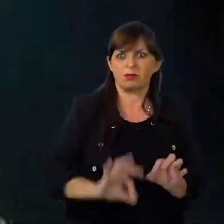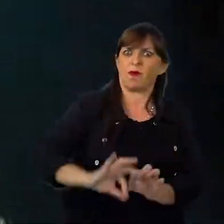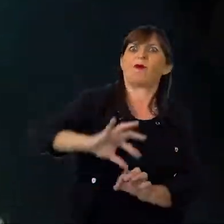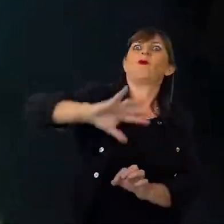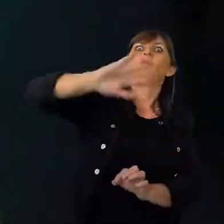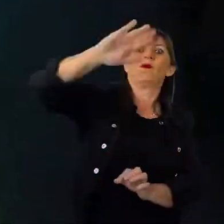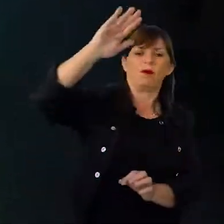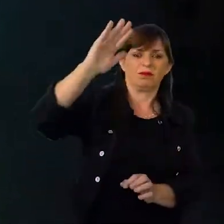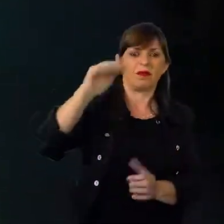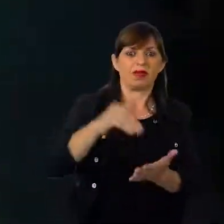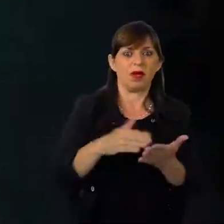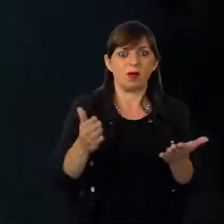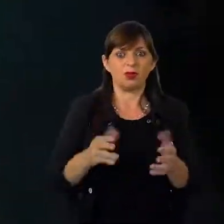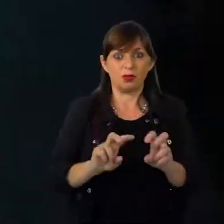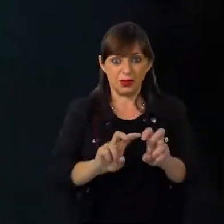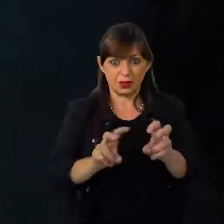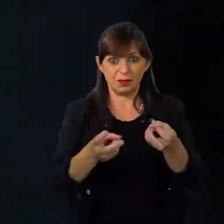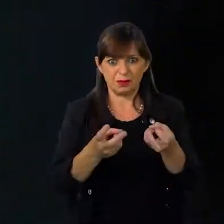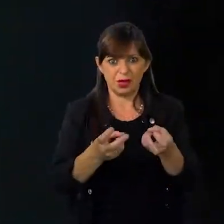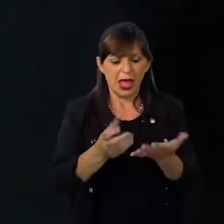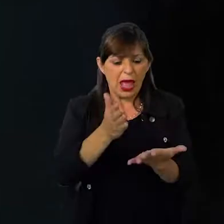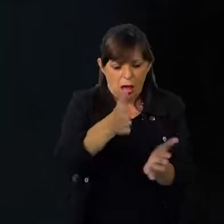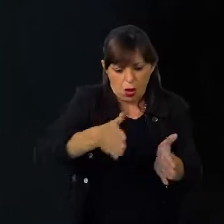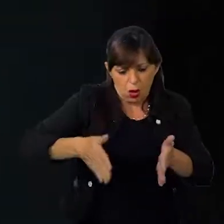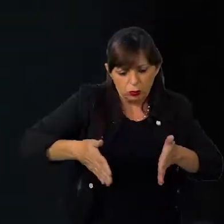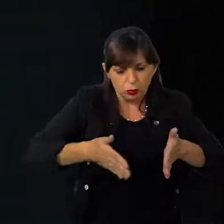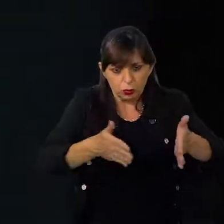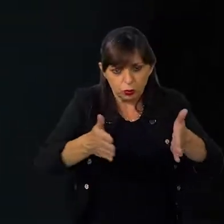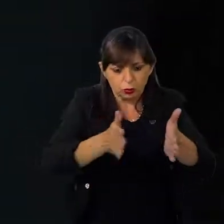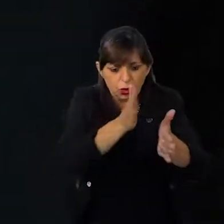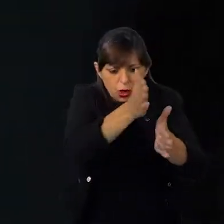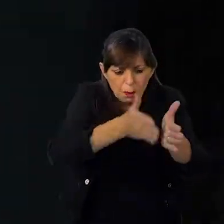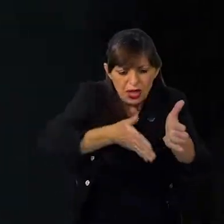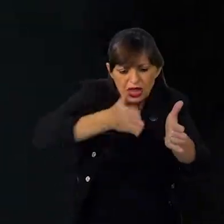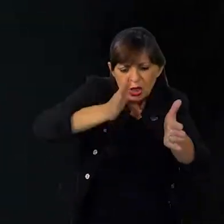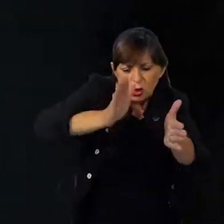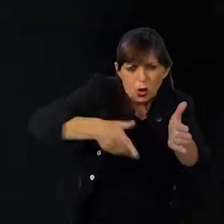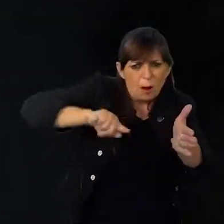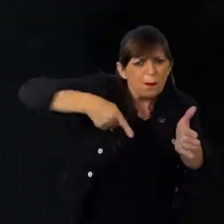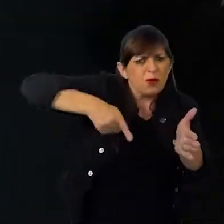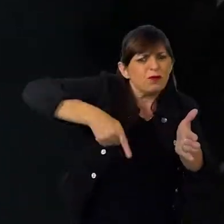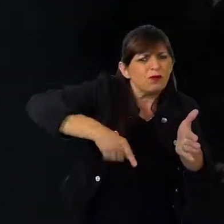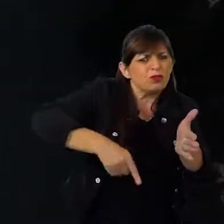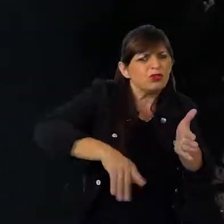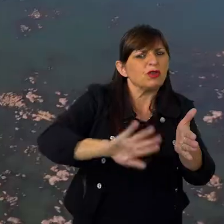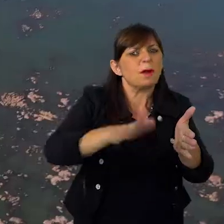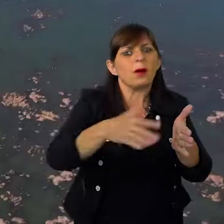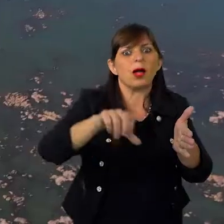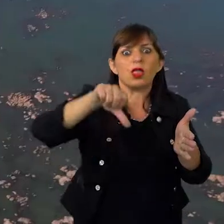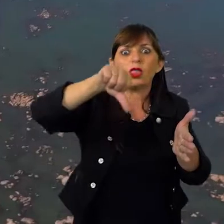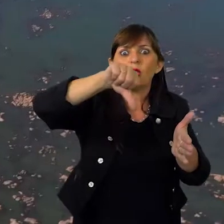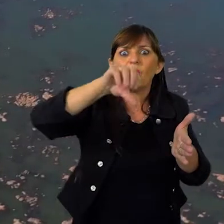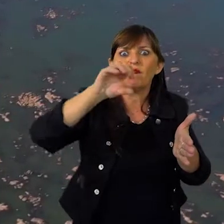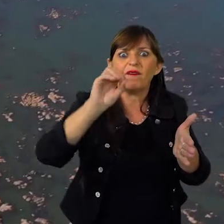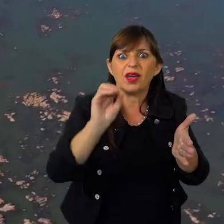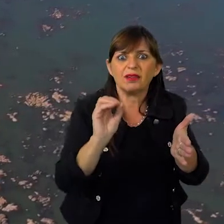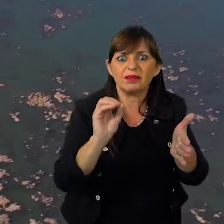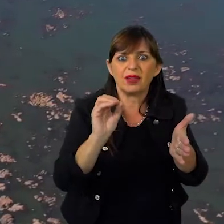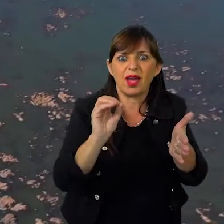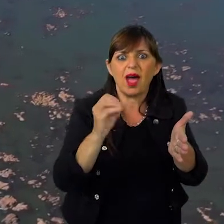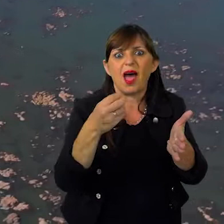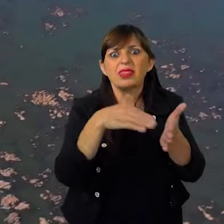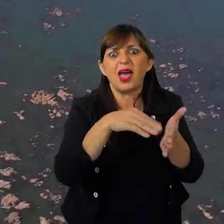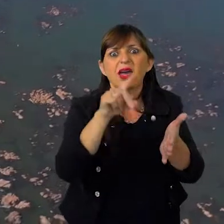que fizeram com Sonar que no meio das fendas ali tem uma profundidade entre 90 e 110 metros